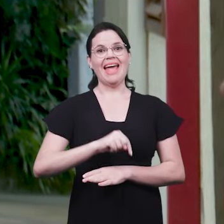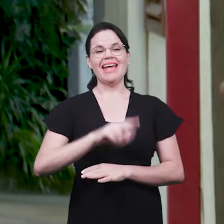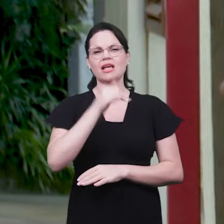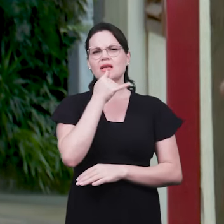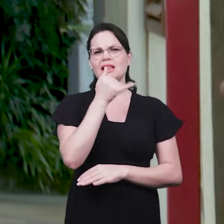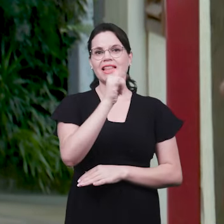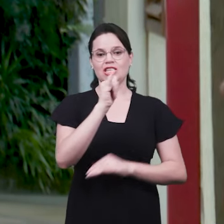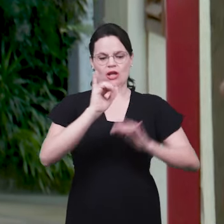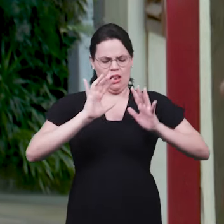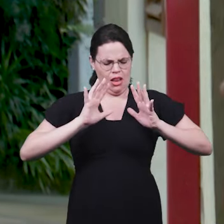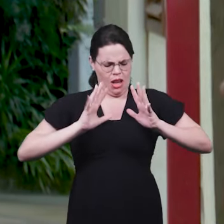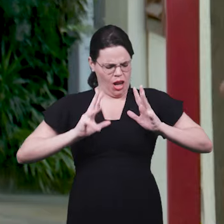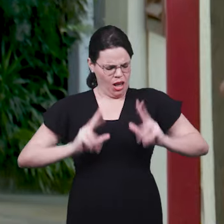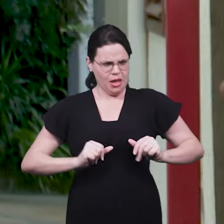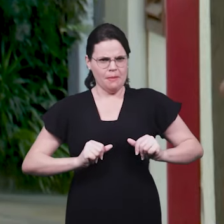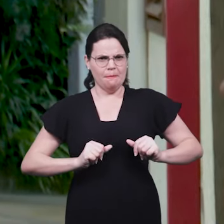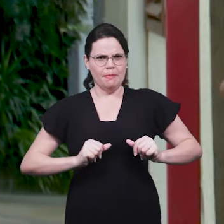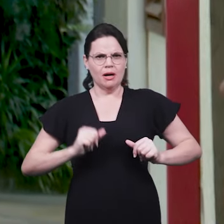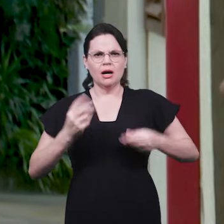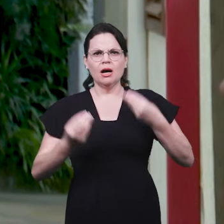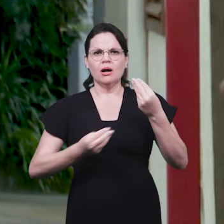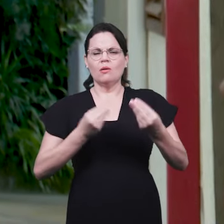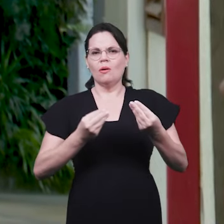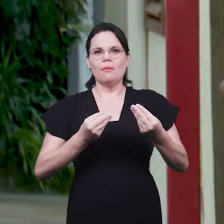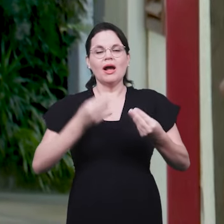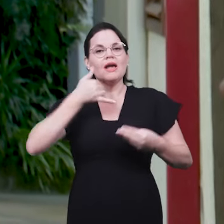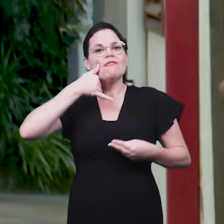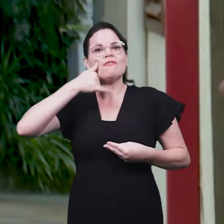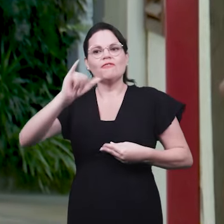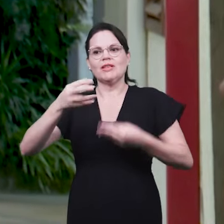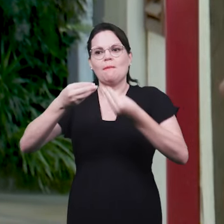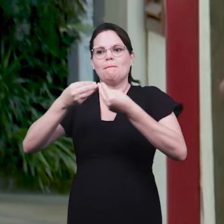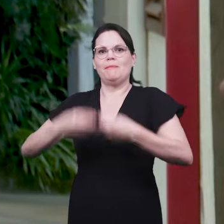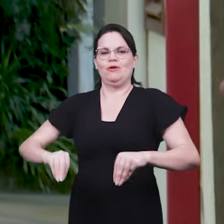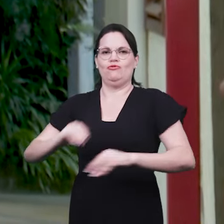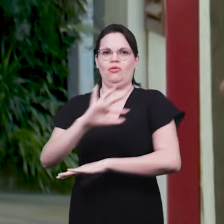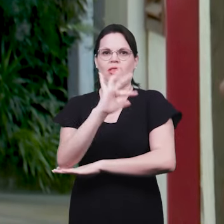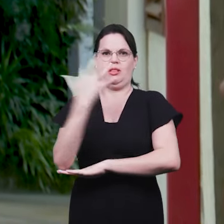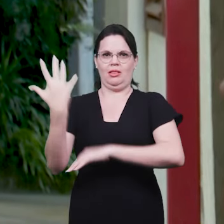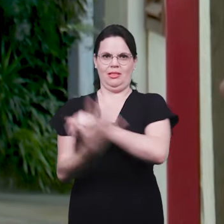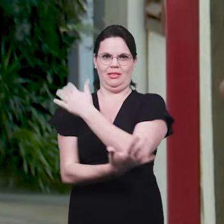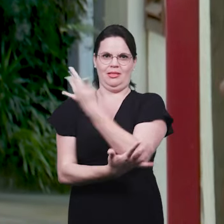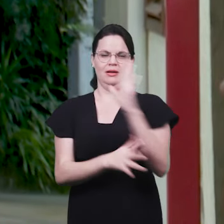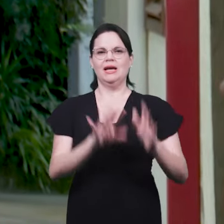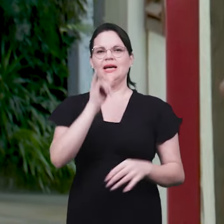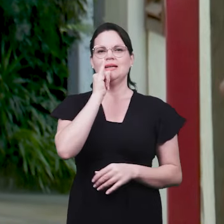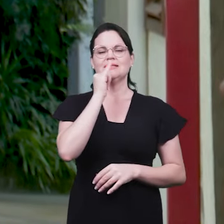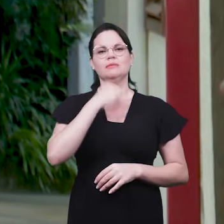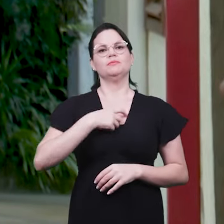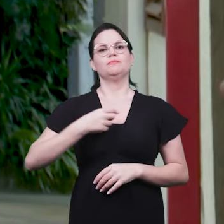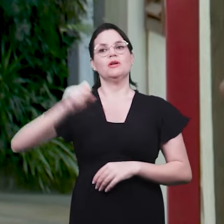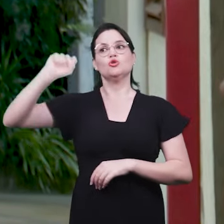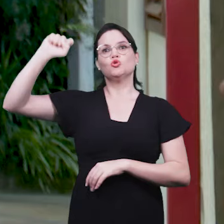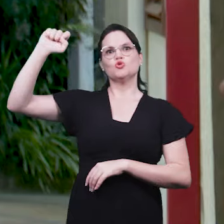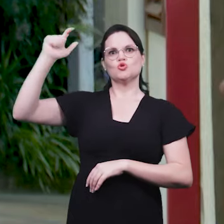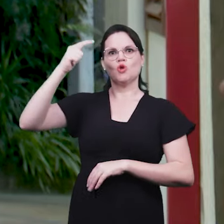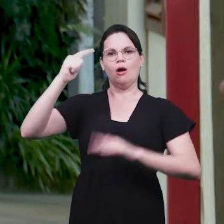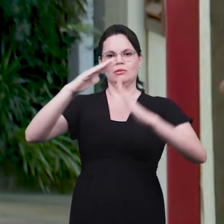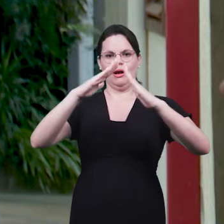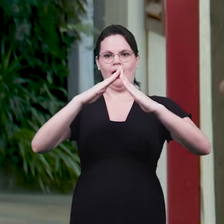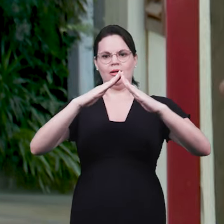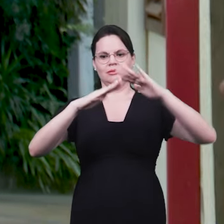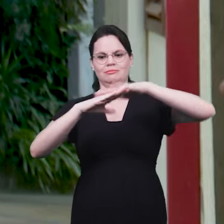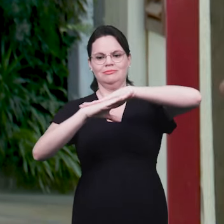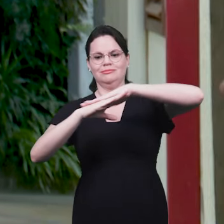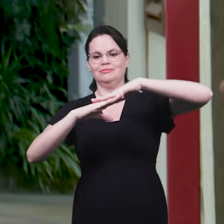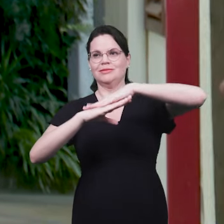limpa, capaz de extrair sem agredir a natureza. Então, a energia que vem do sol, que vem de